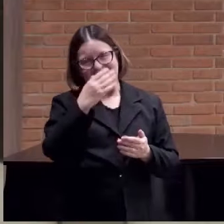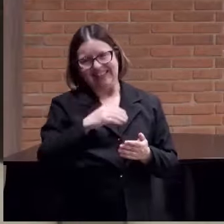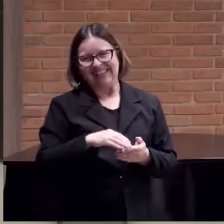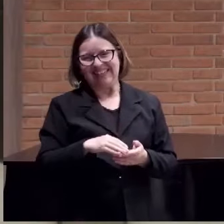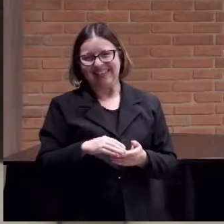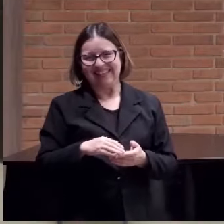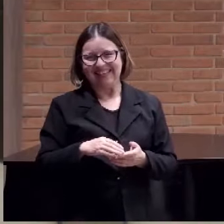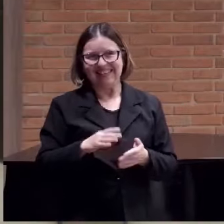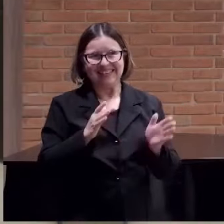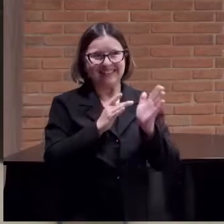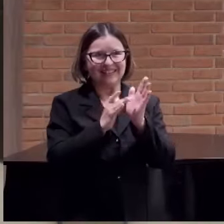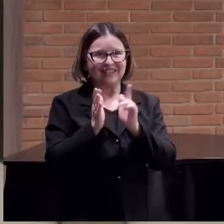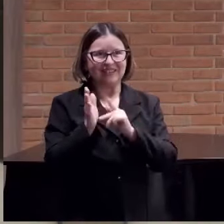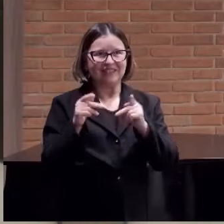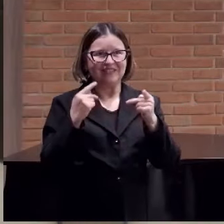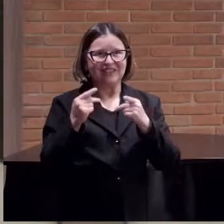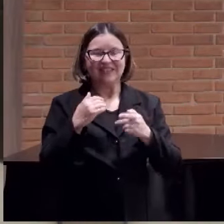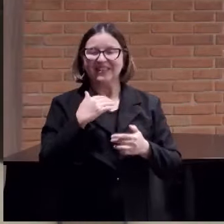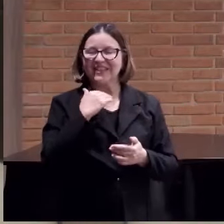ninguém.